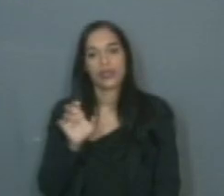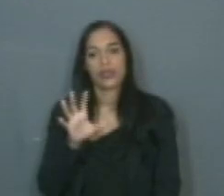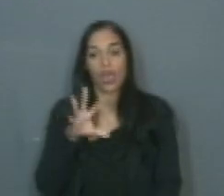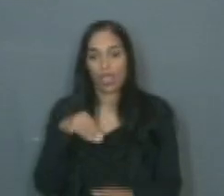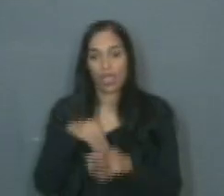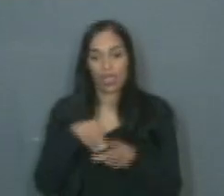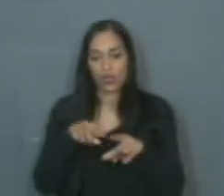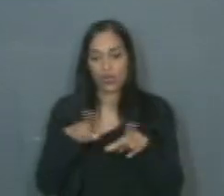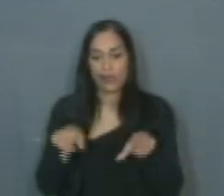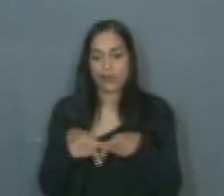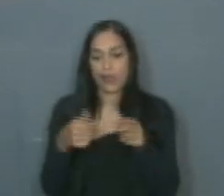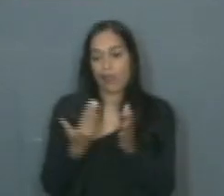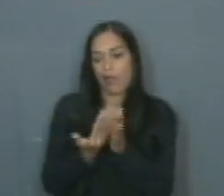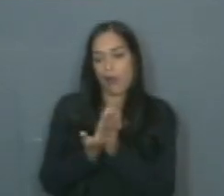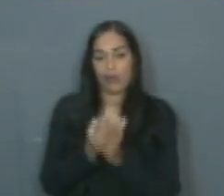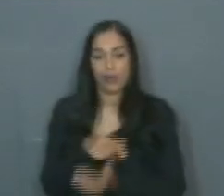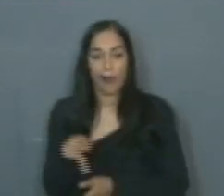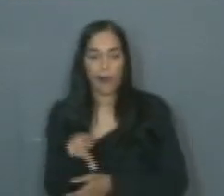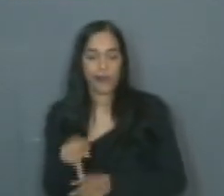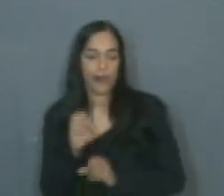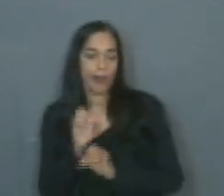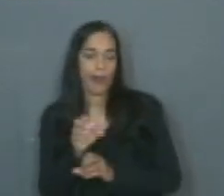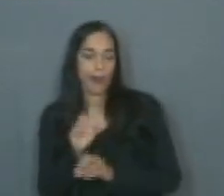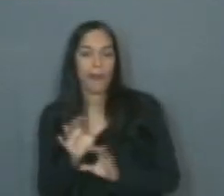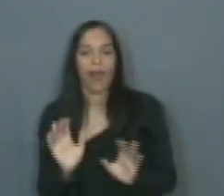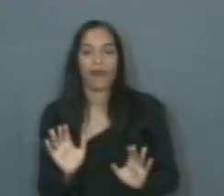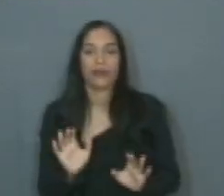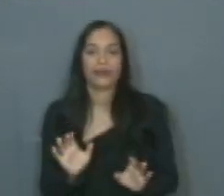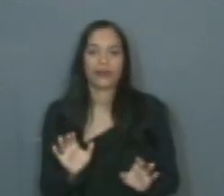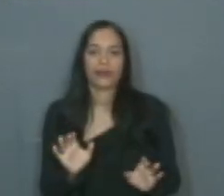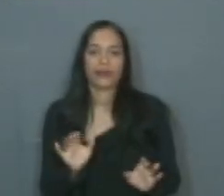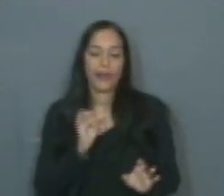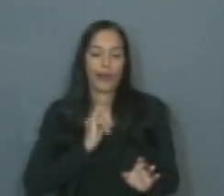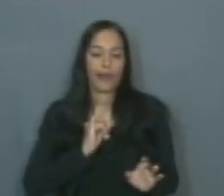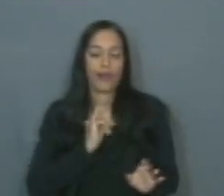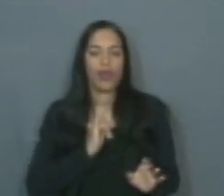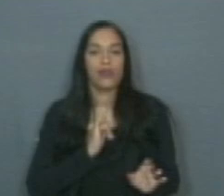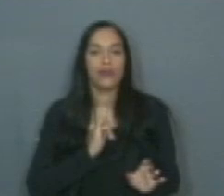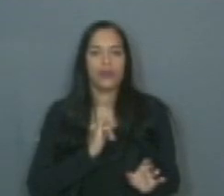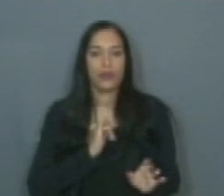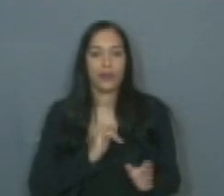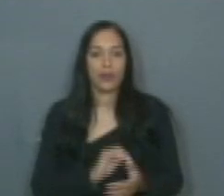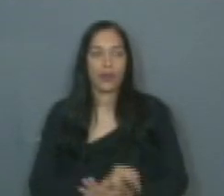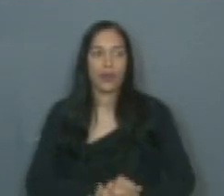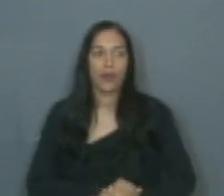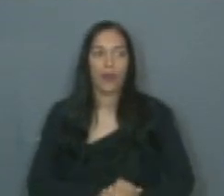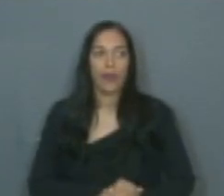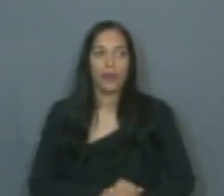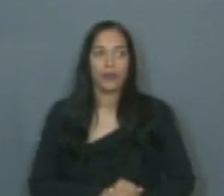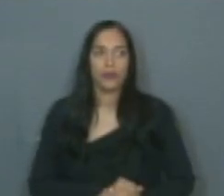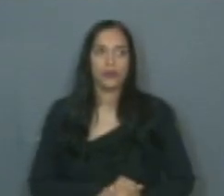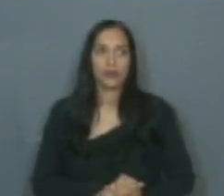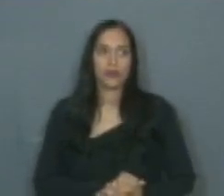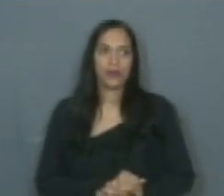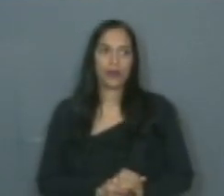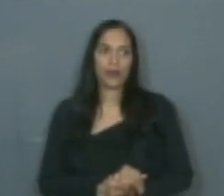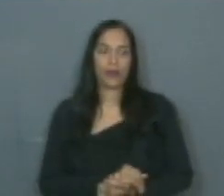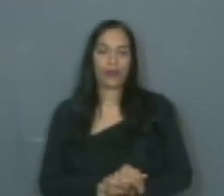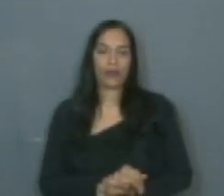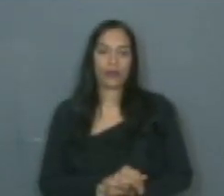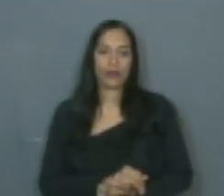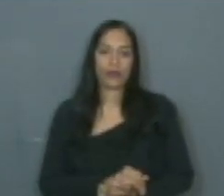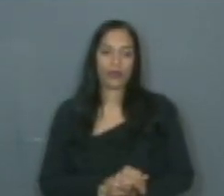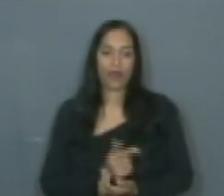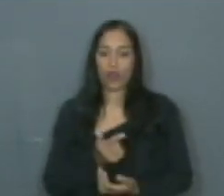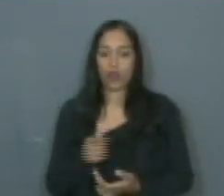de aula, não é enquanto a professora está ensinando, não é no seu intervalo. não é aqui, mas eu posso fazer na